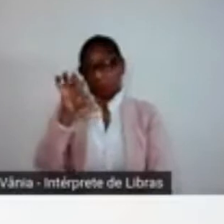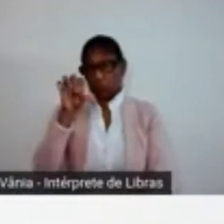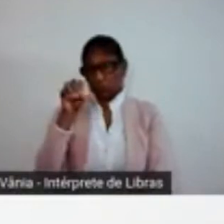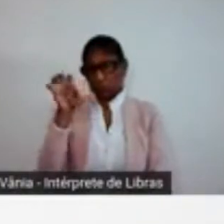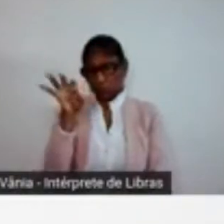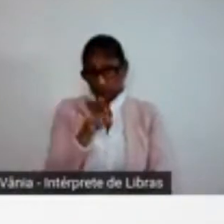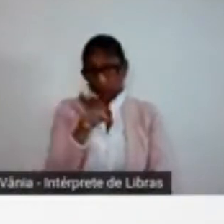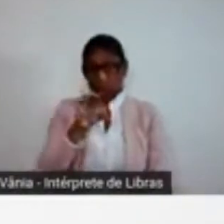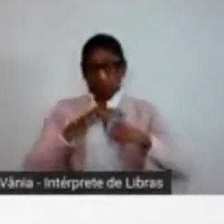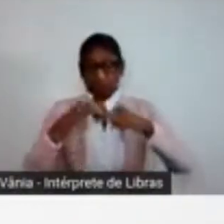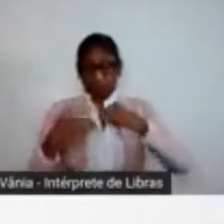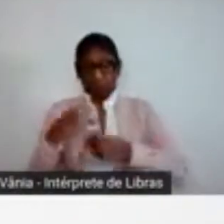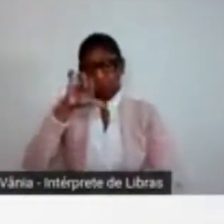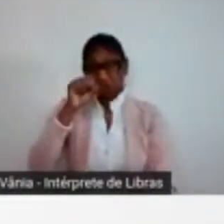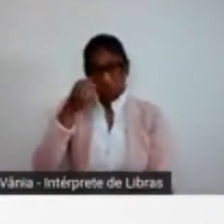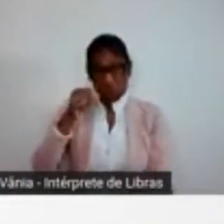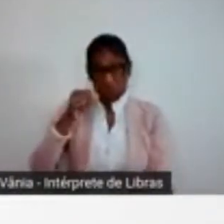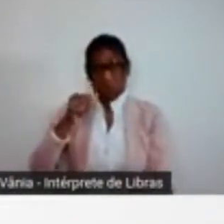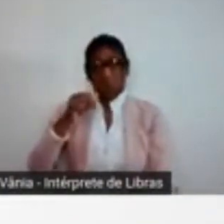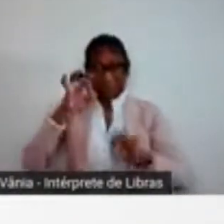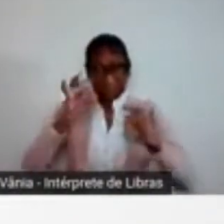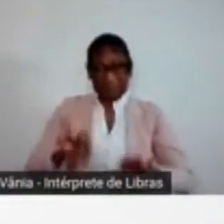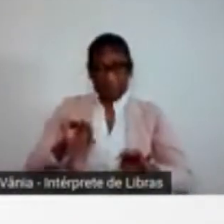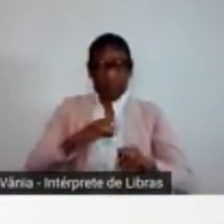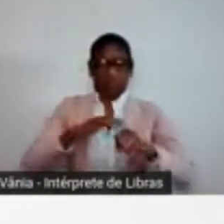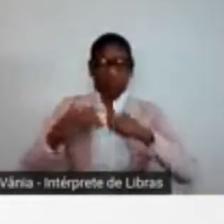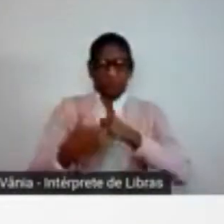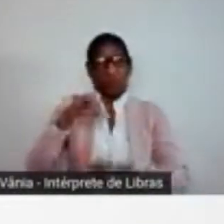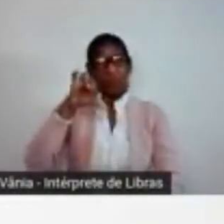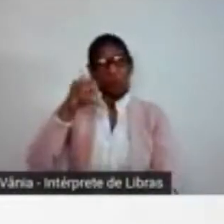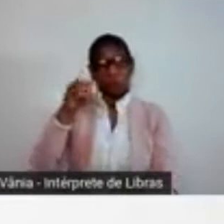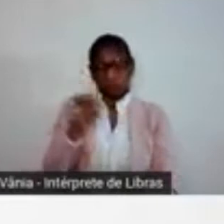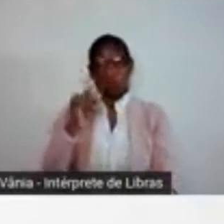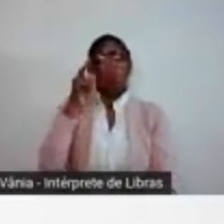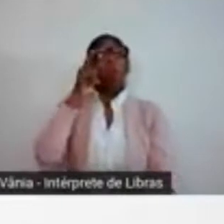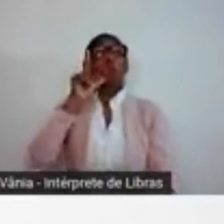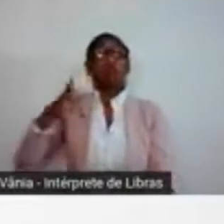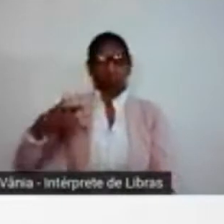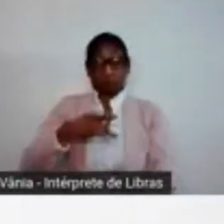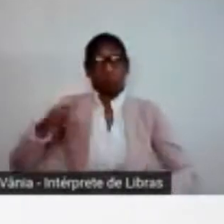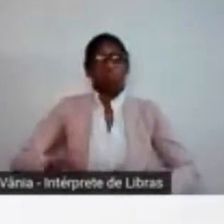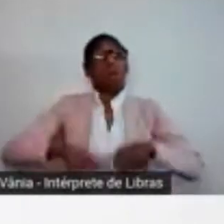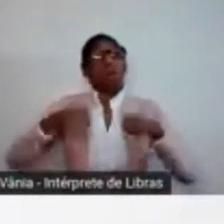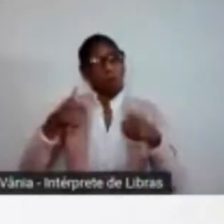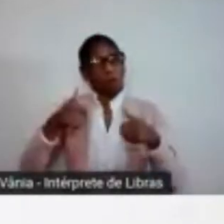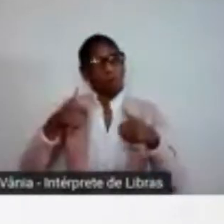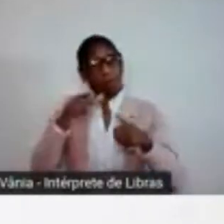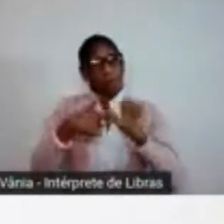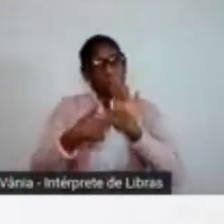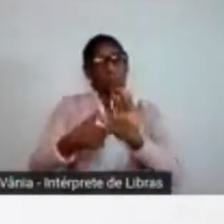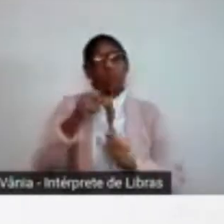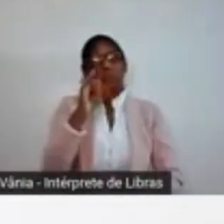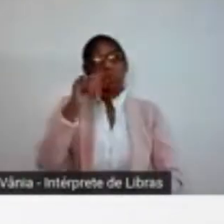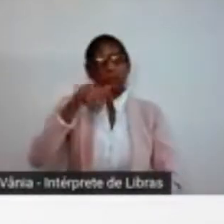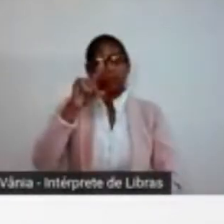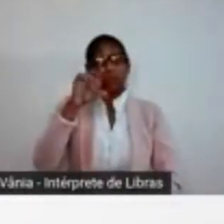desses 98 mil, já são de pessoas que se recuperaram. É uma boa notícia, um indicador que vem crescendo, né,